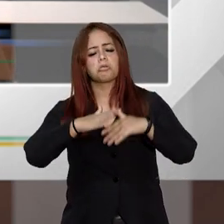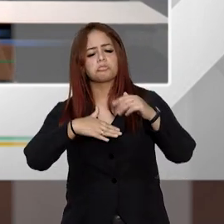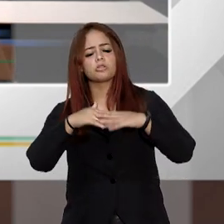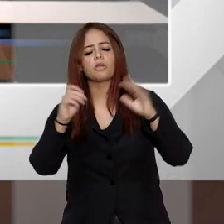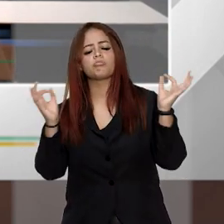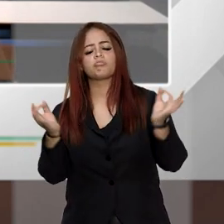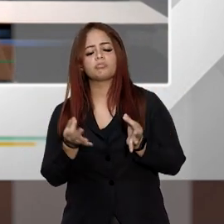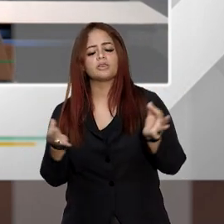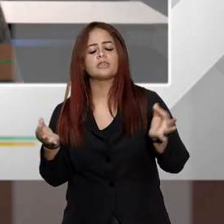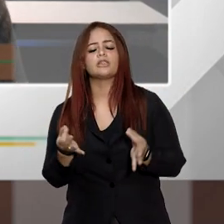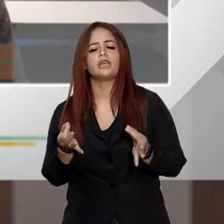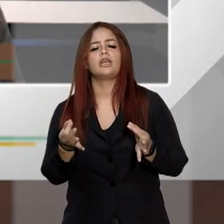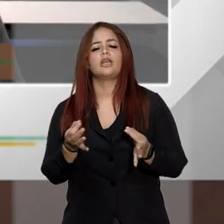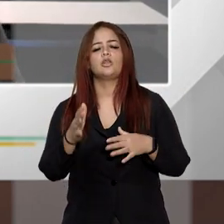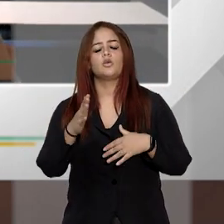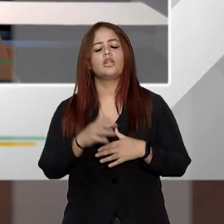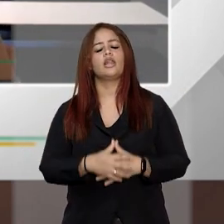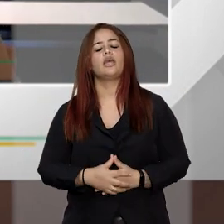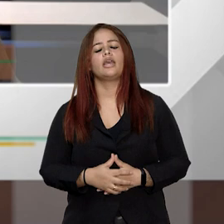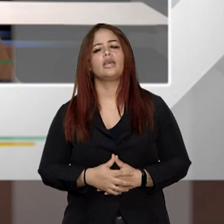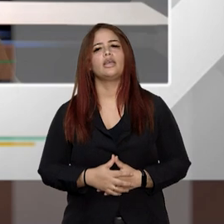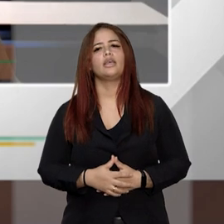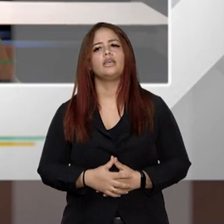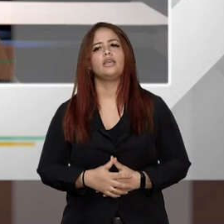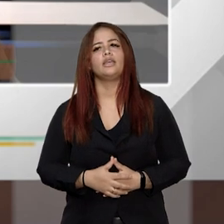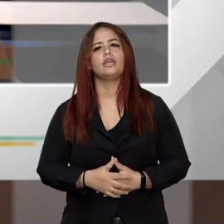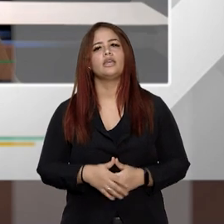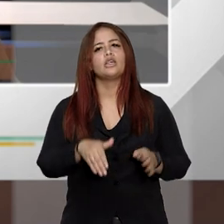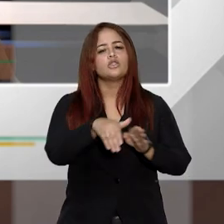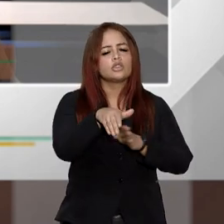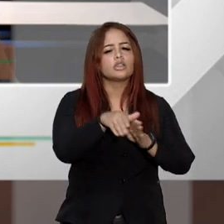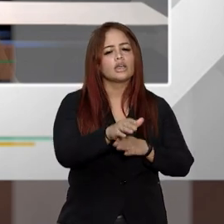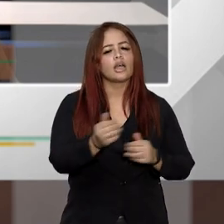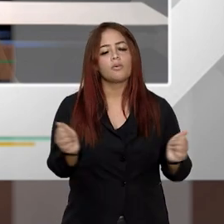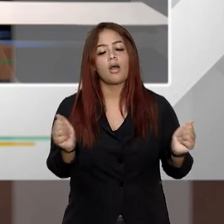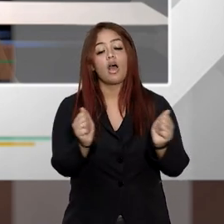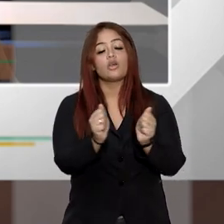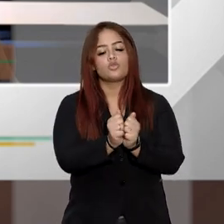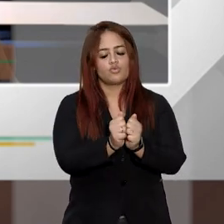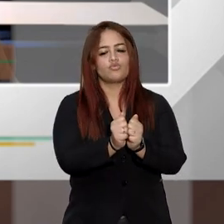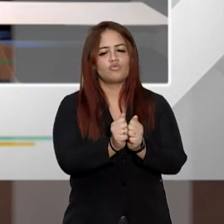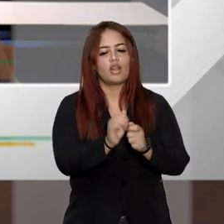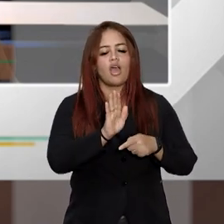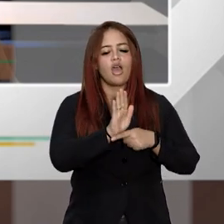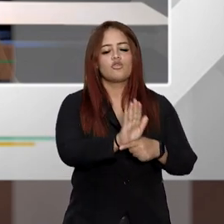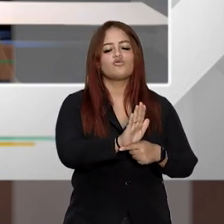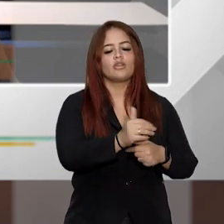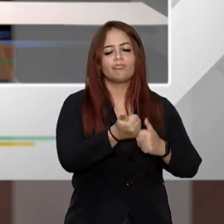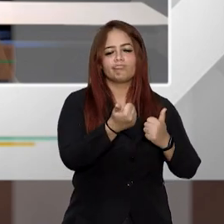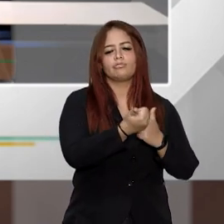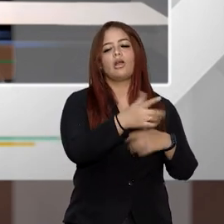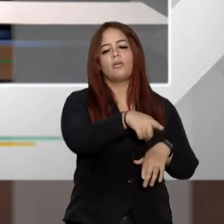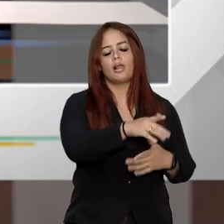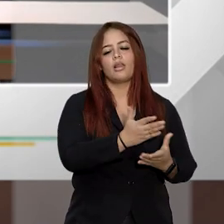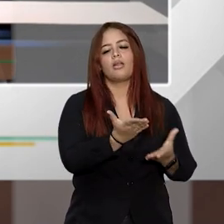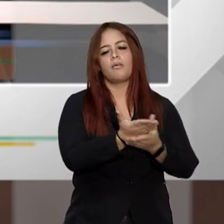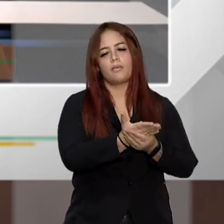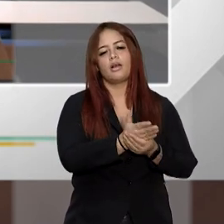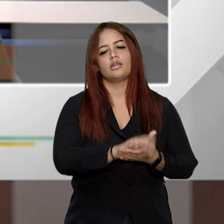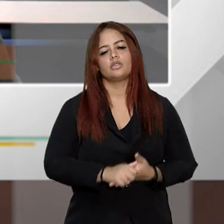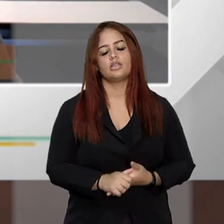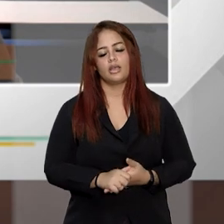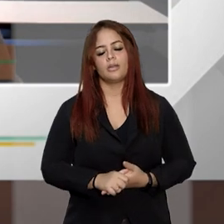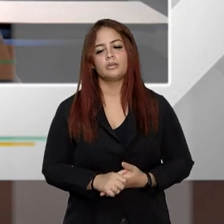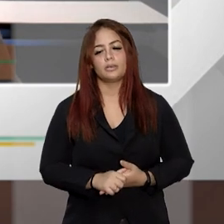profissional apto, indicado para auxiliar a parte no procedimento relativo à